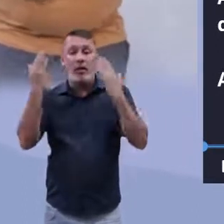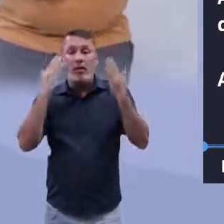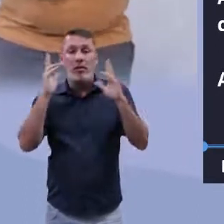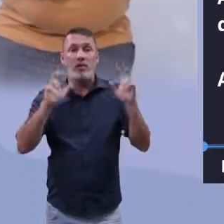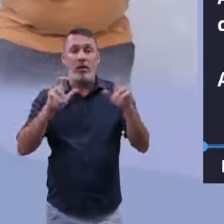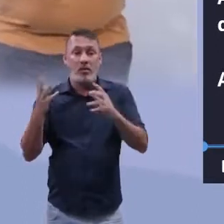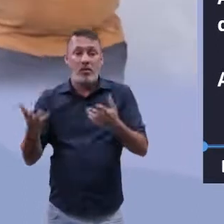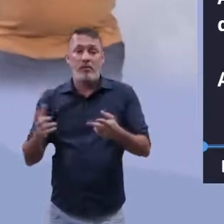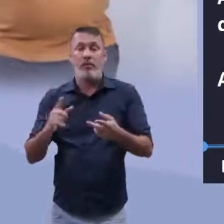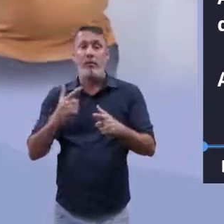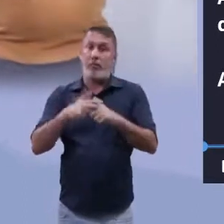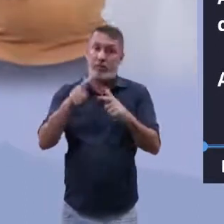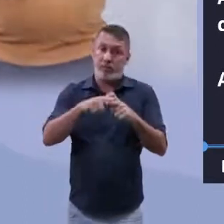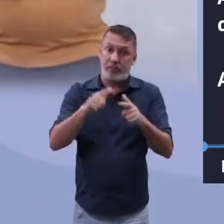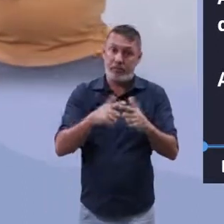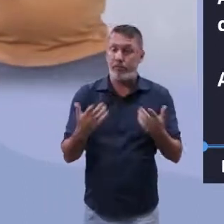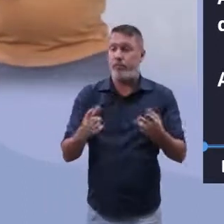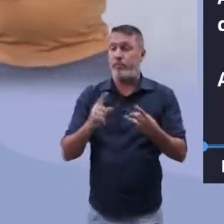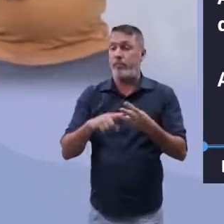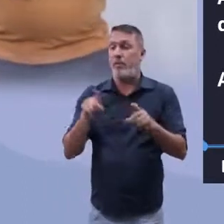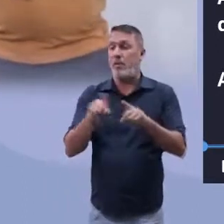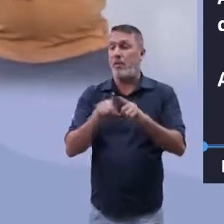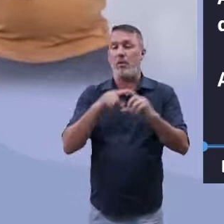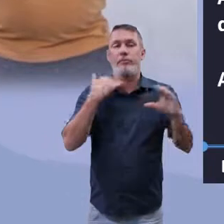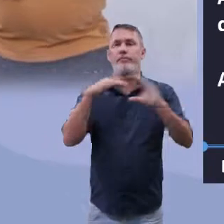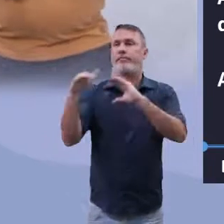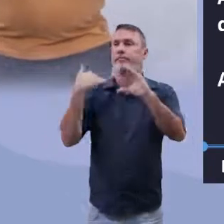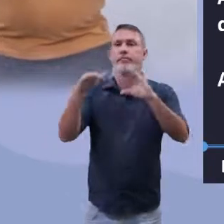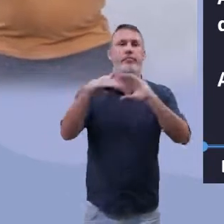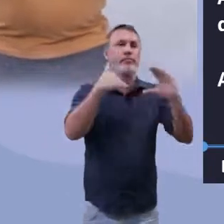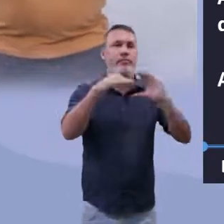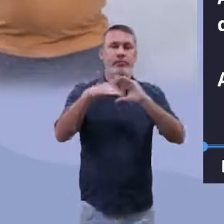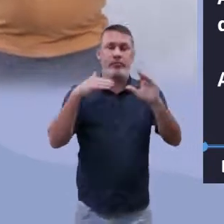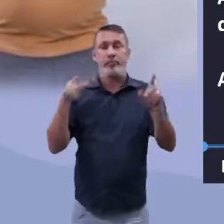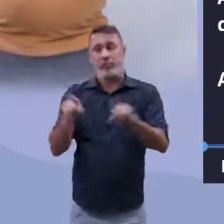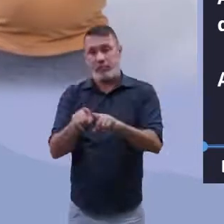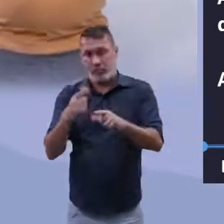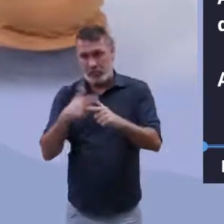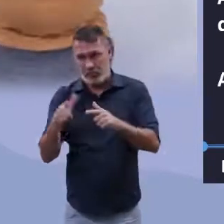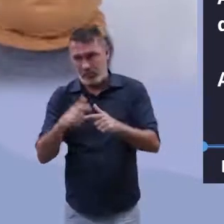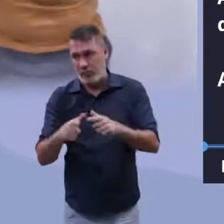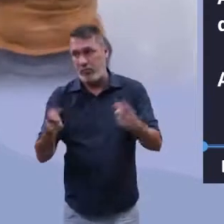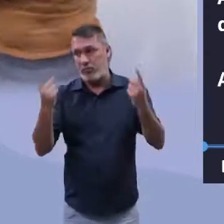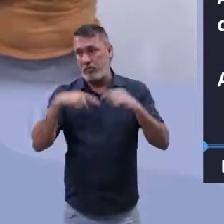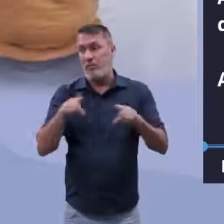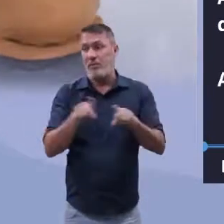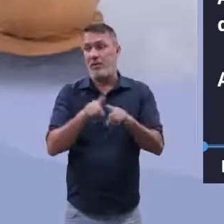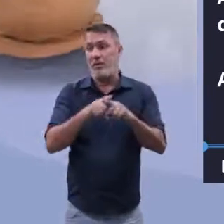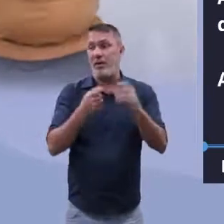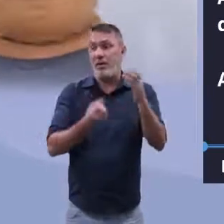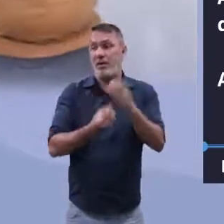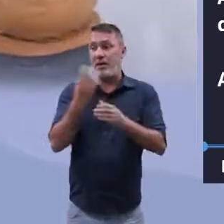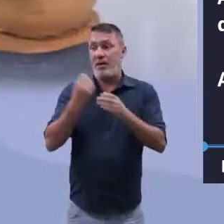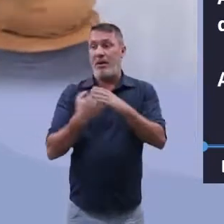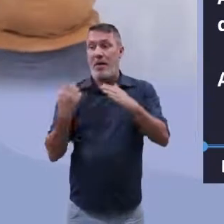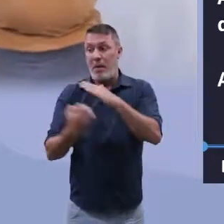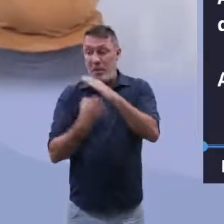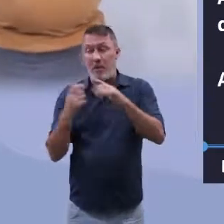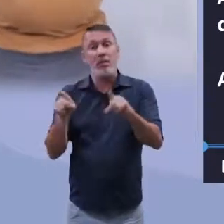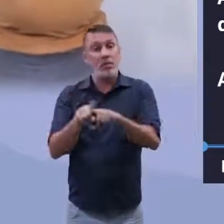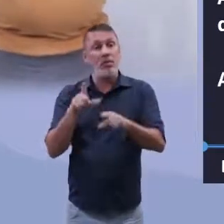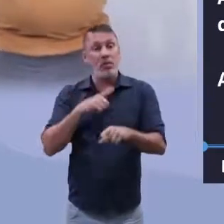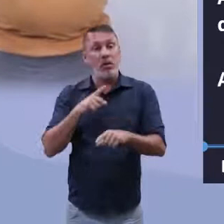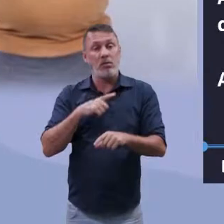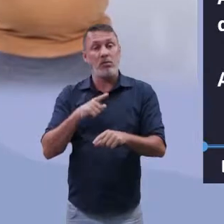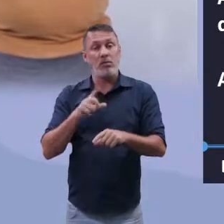é uma problemática. O compartilhamento também é uma outra problemática. A criação do mercado de empresas, sim, que